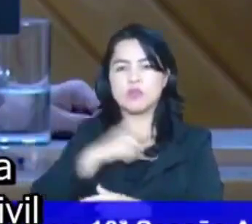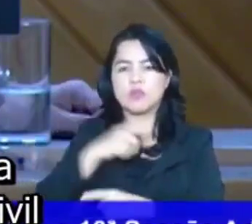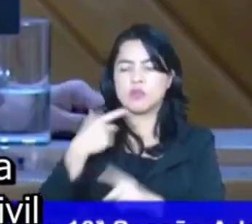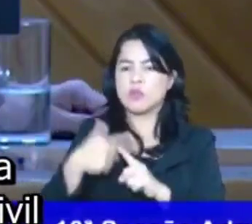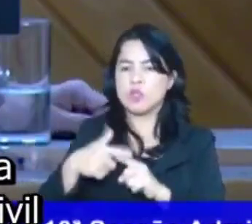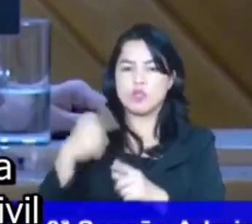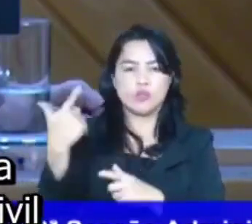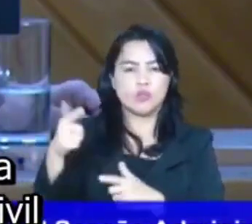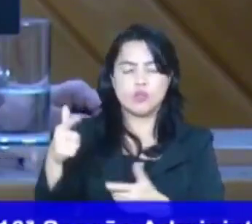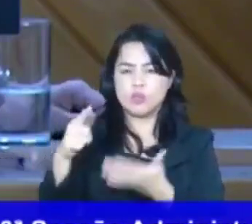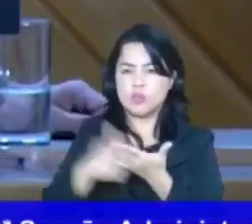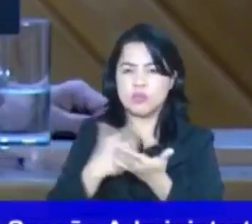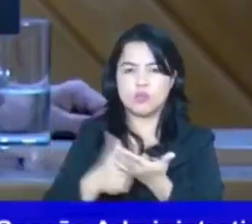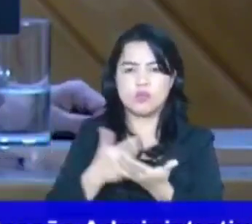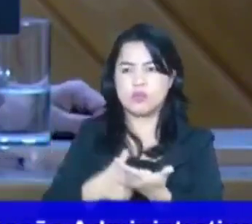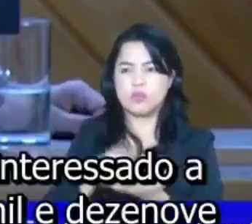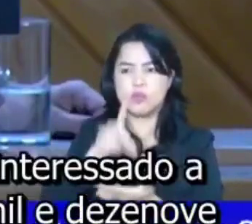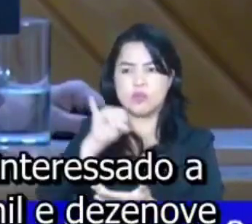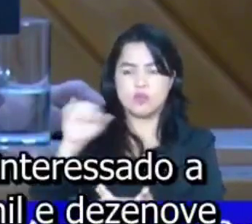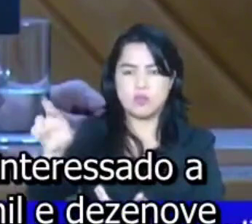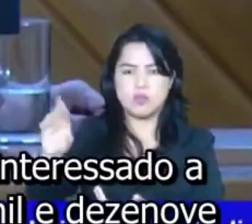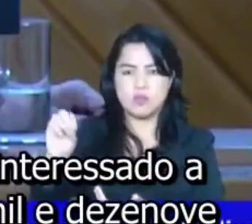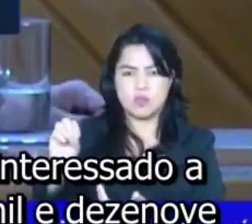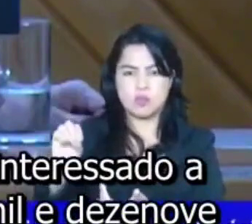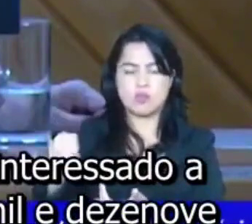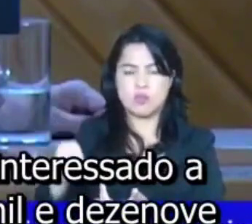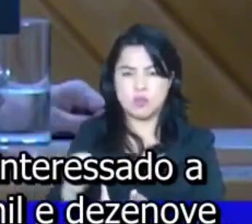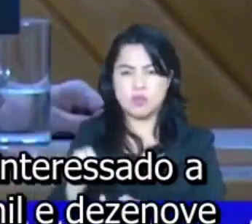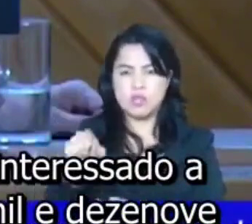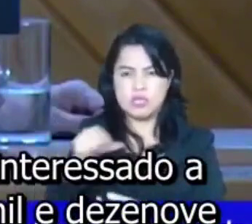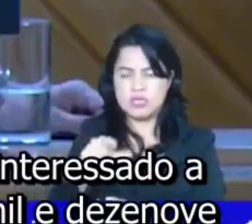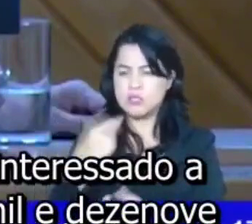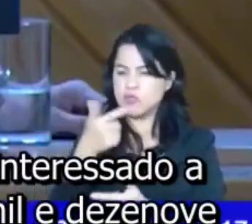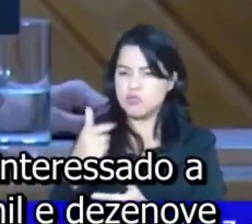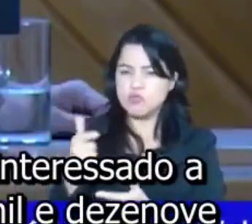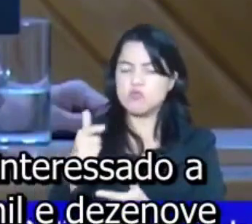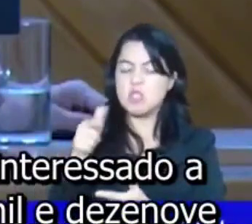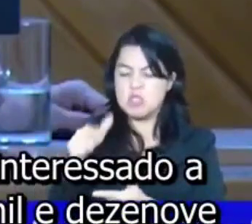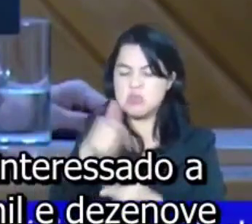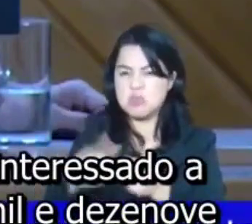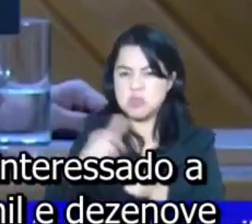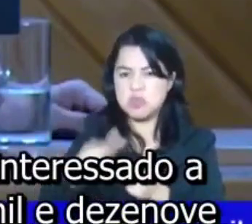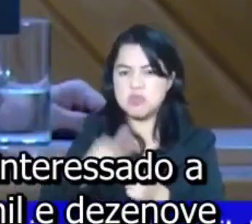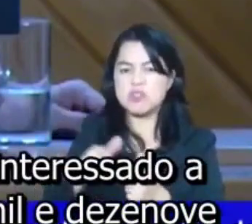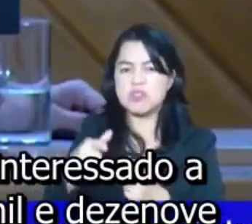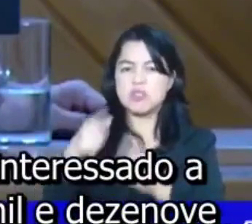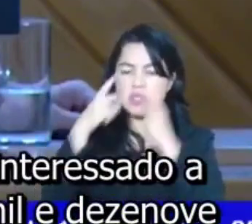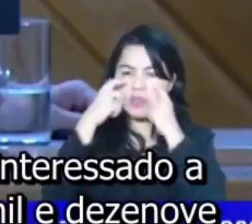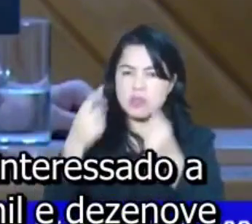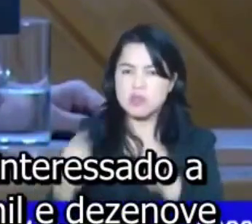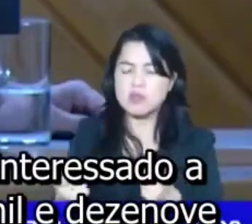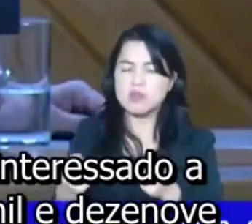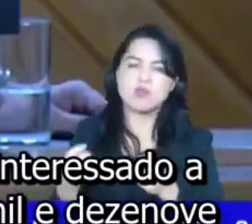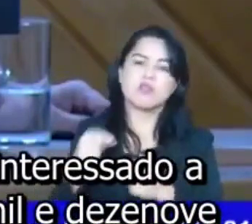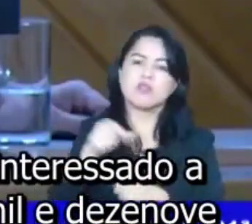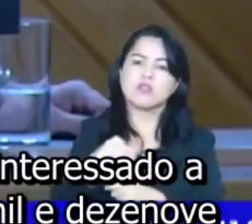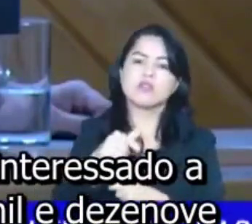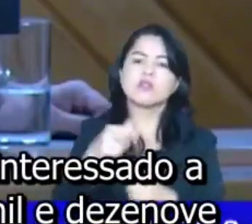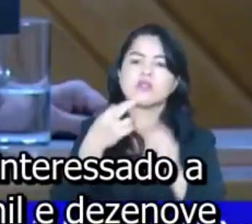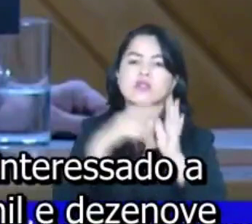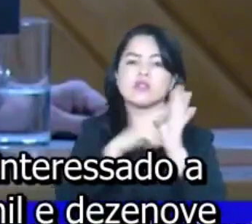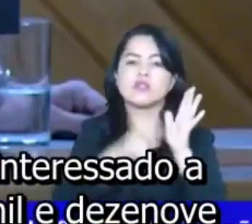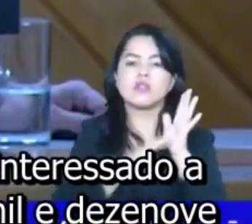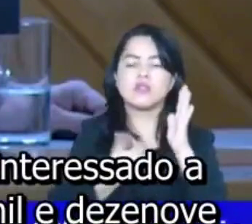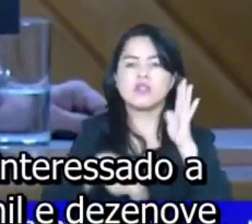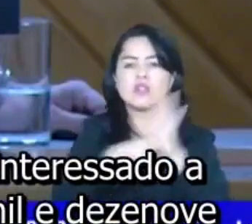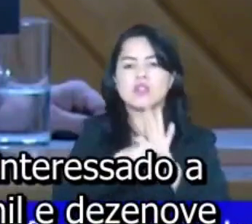autenticação do livro diário no ofício civil. Acerca desta irregularidade, ao contrário do que sustenta o interessado, a resolução do TSE